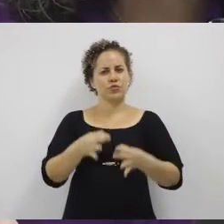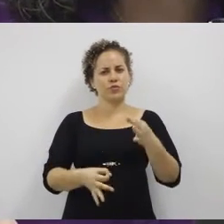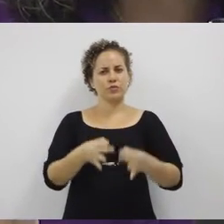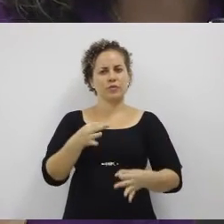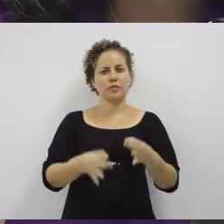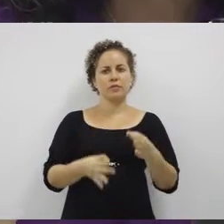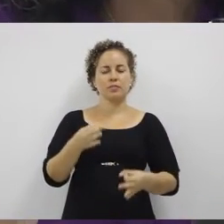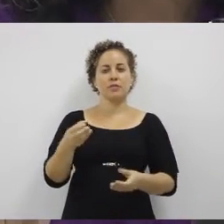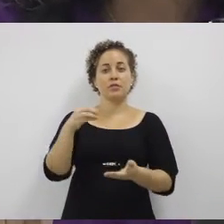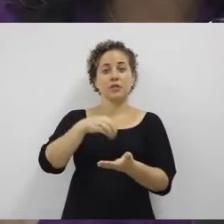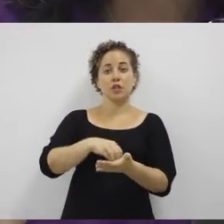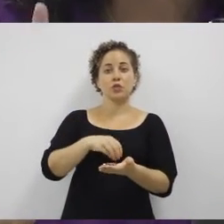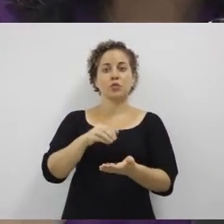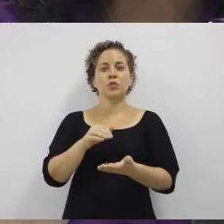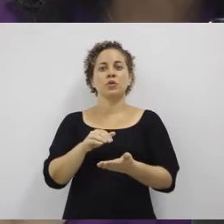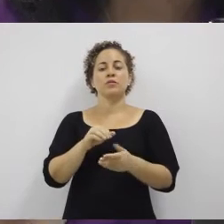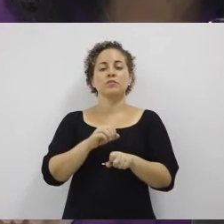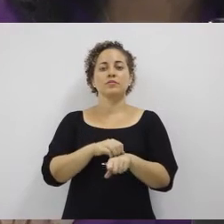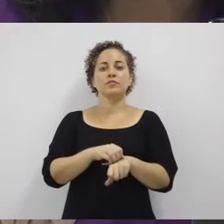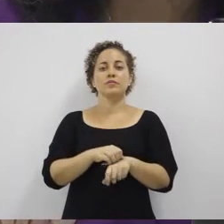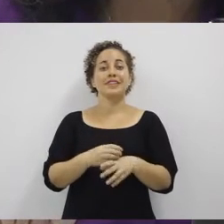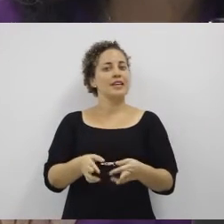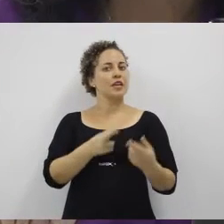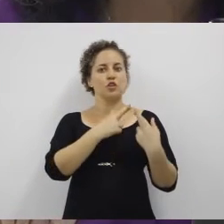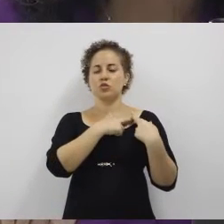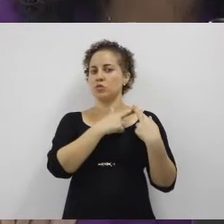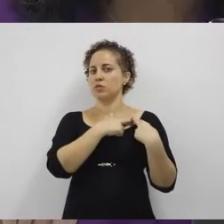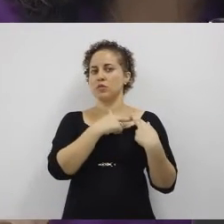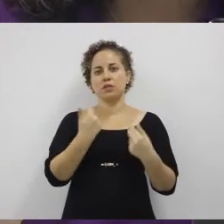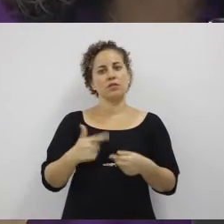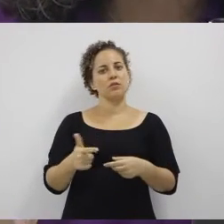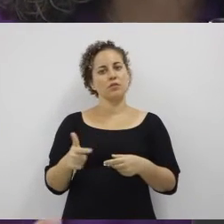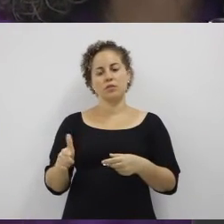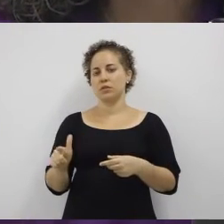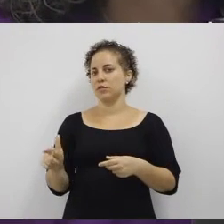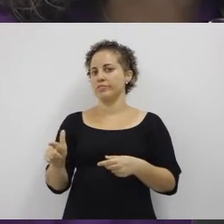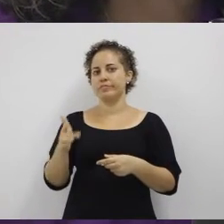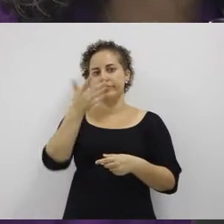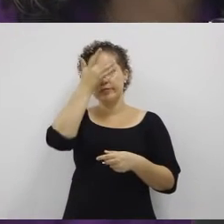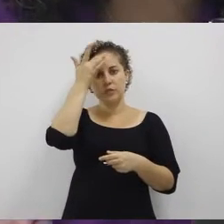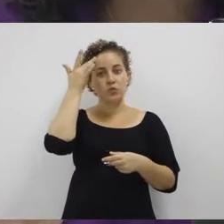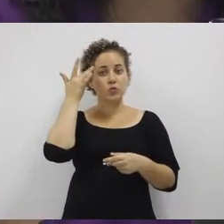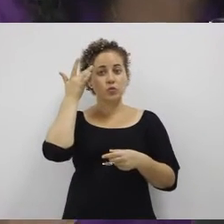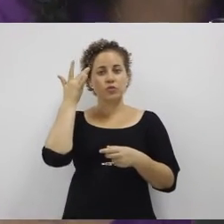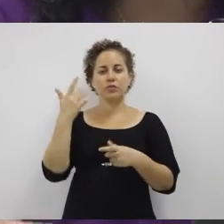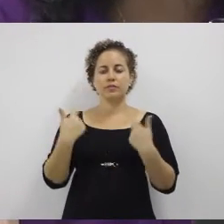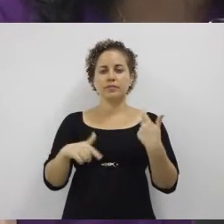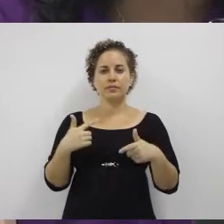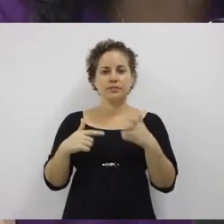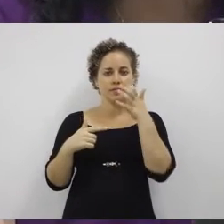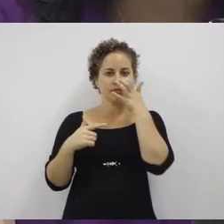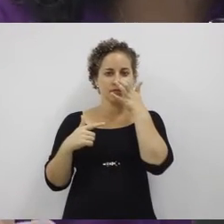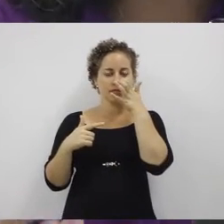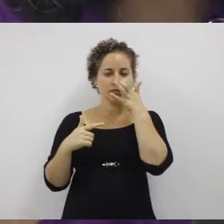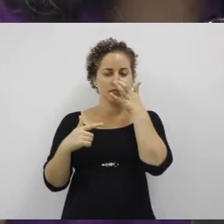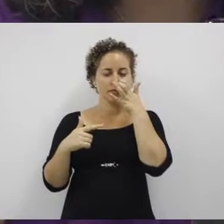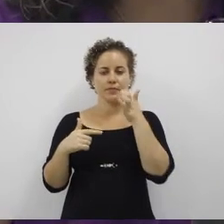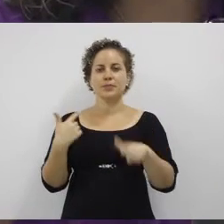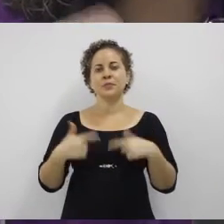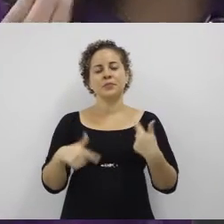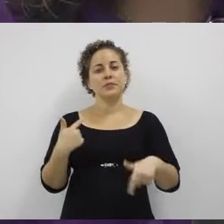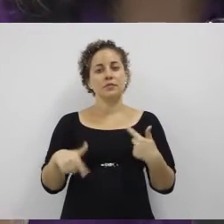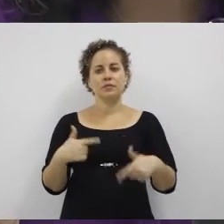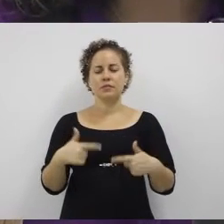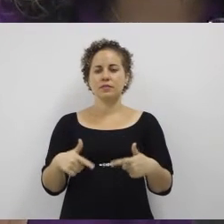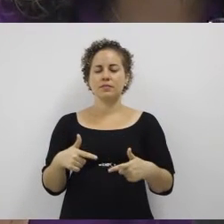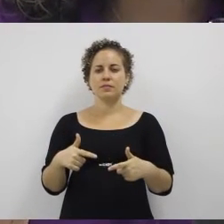cadeia de suprimentos, fornecedores que não são responsáveis socialmente, fornecedores que utilizam trabalho infantil, trabalho escravo. Então a empresa,